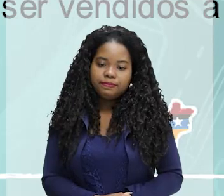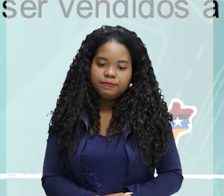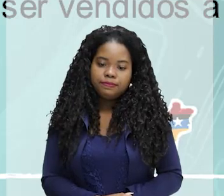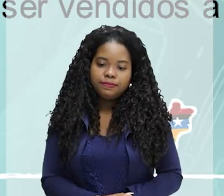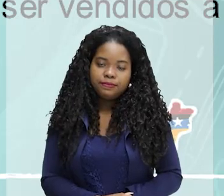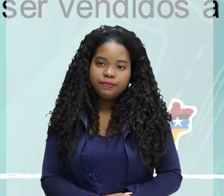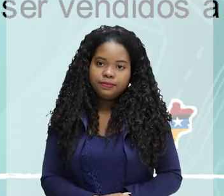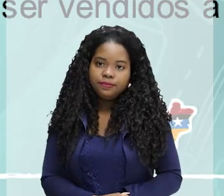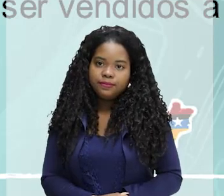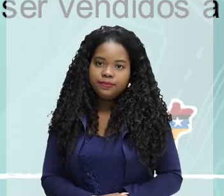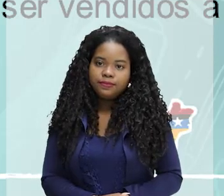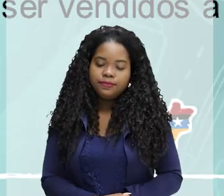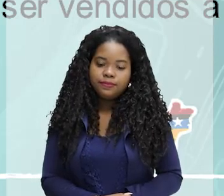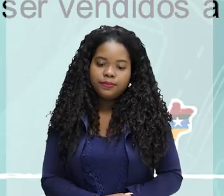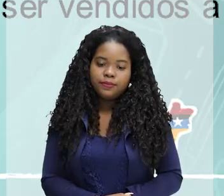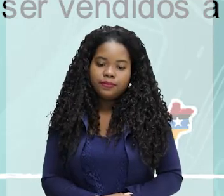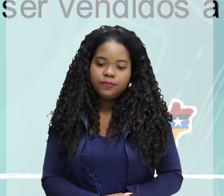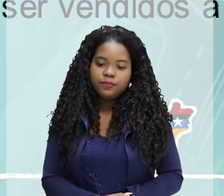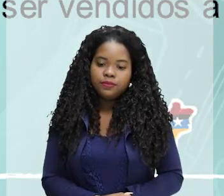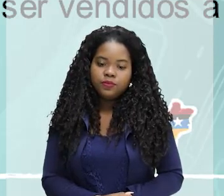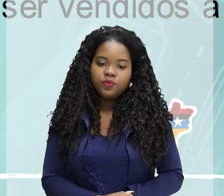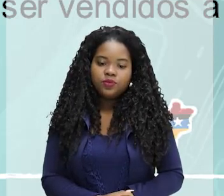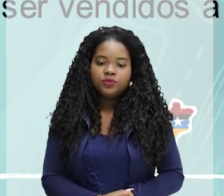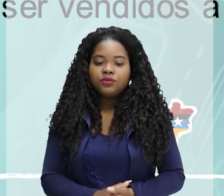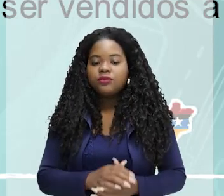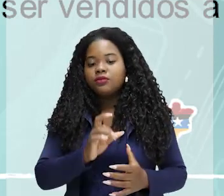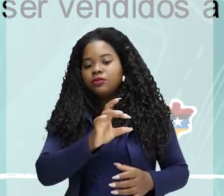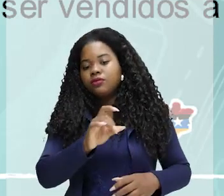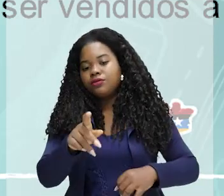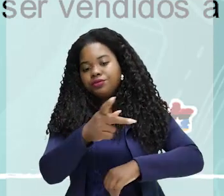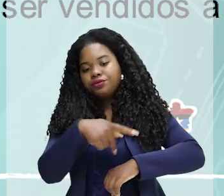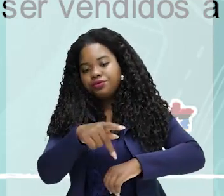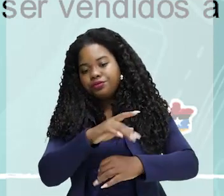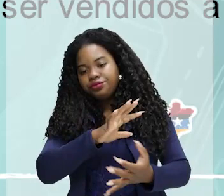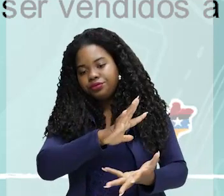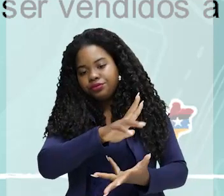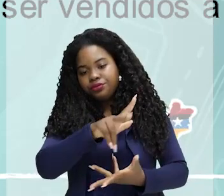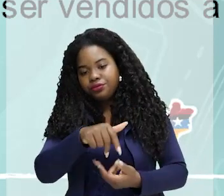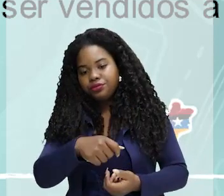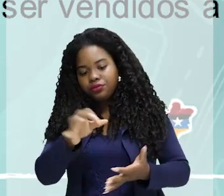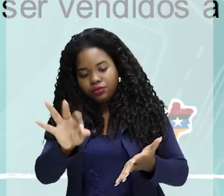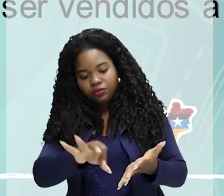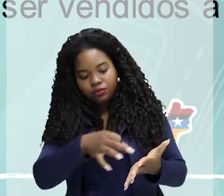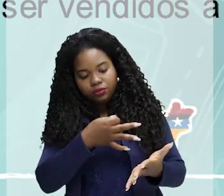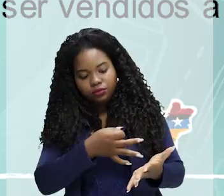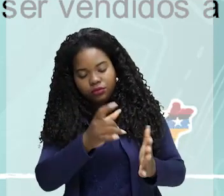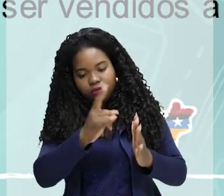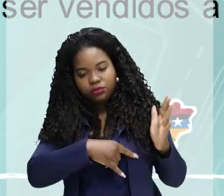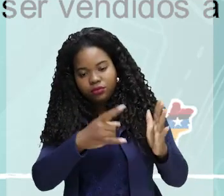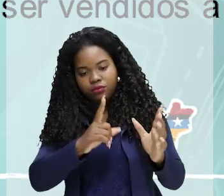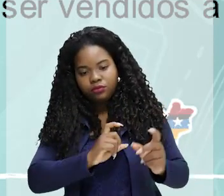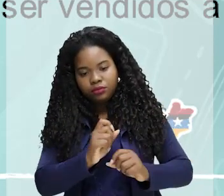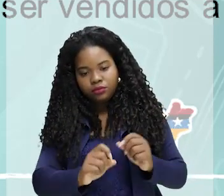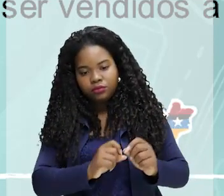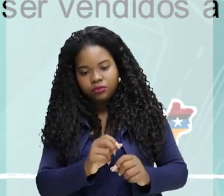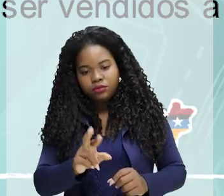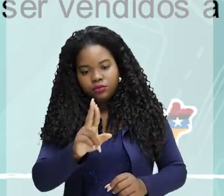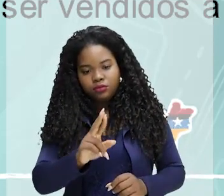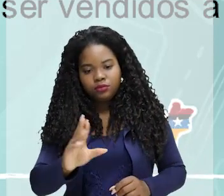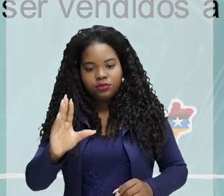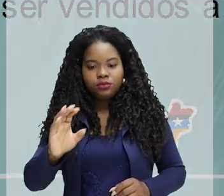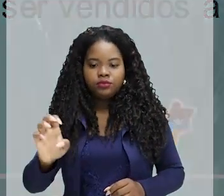para poluir o atmosférico. É como se fosse assim, ó, cada país do mundo que assinou o protocolo tem uma cota de